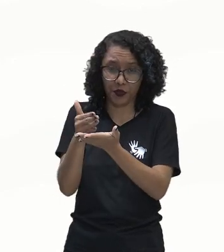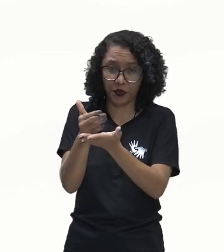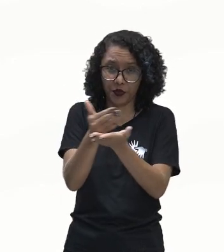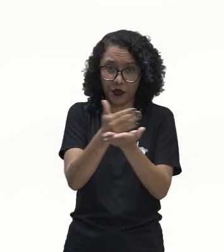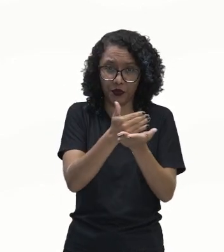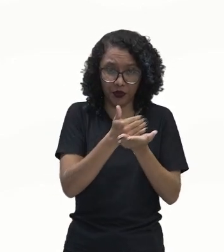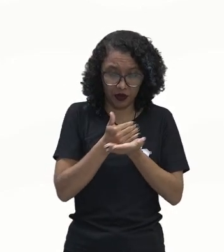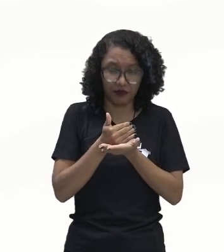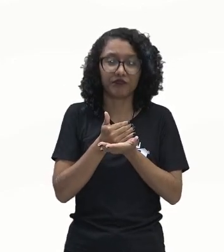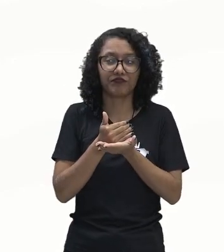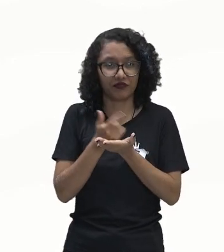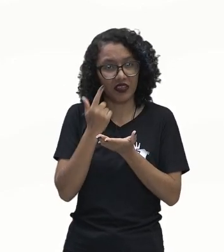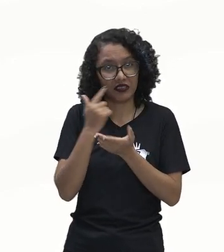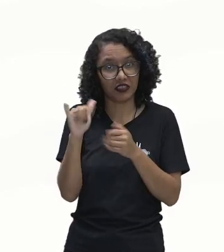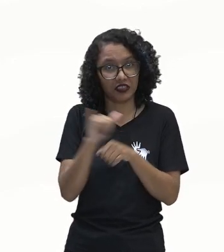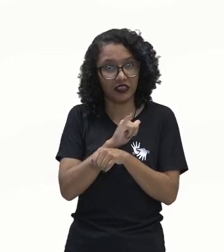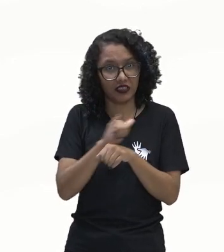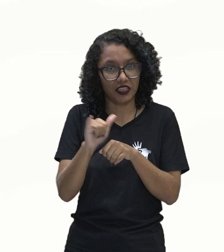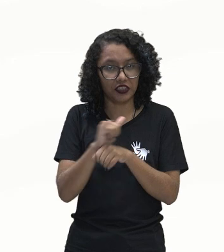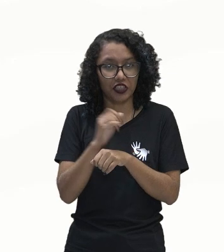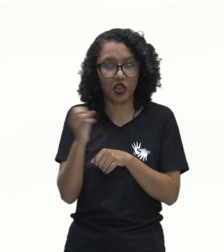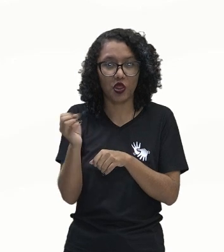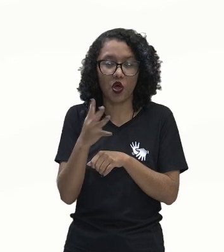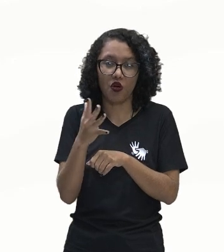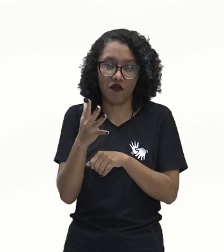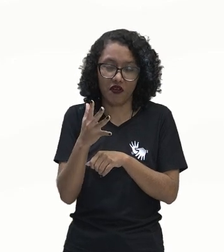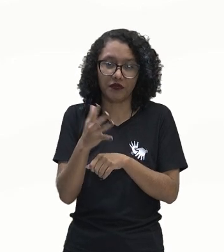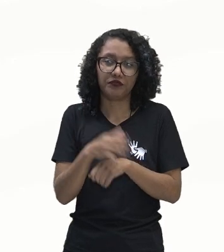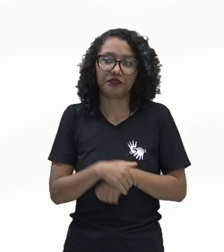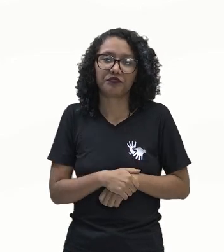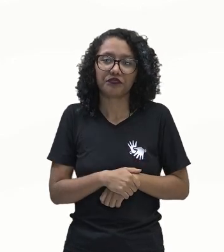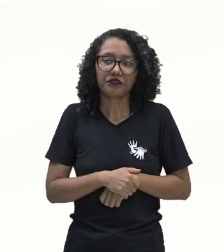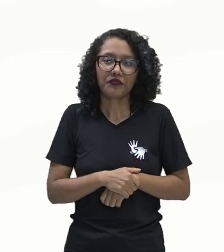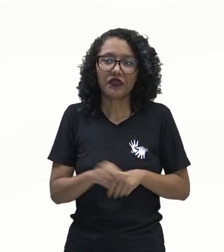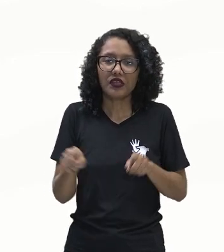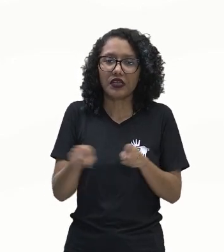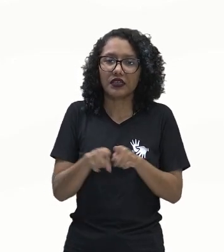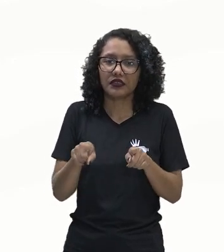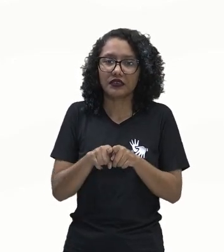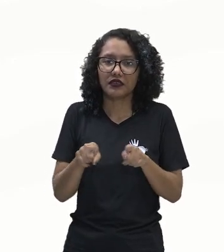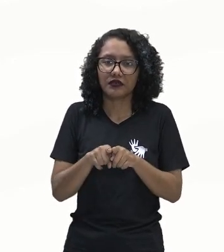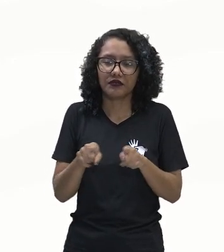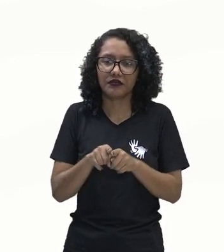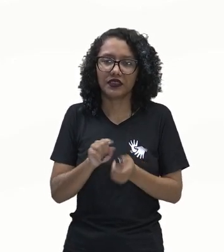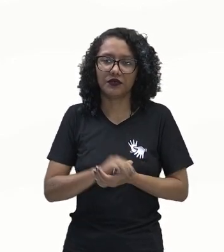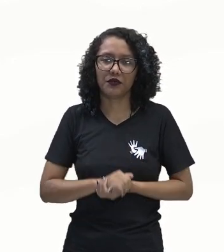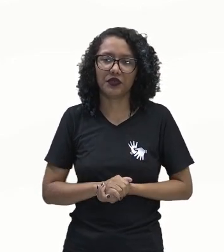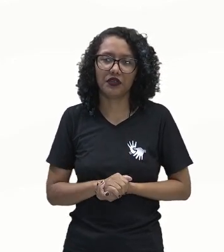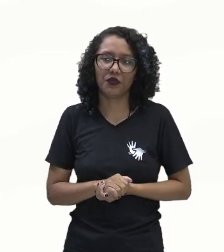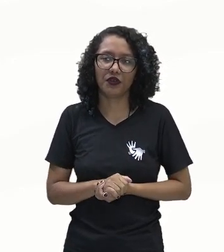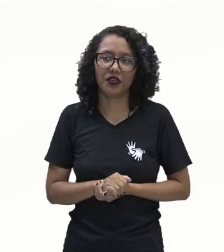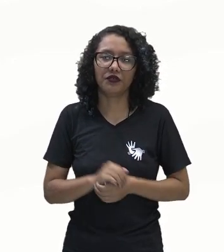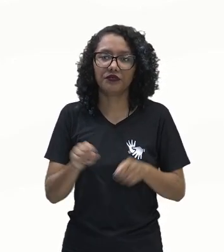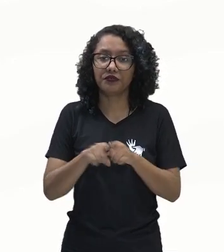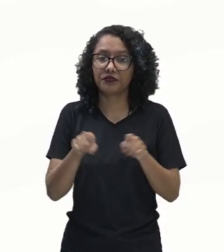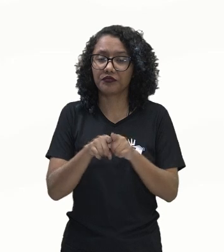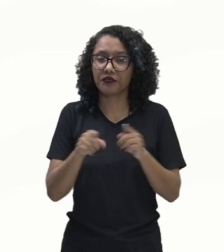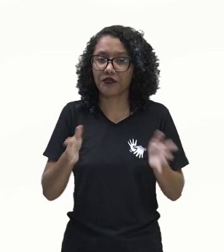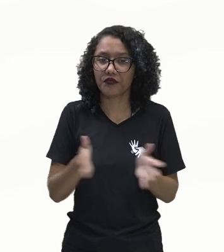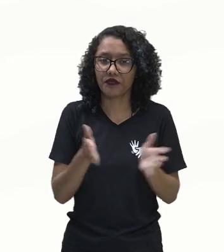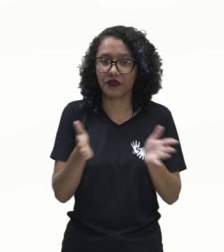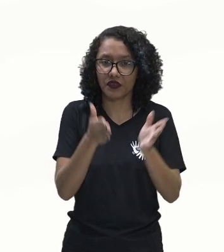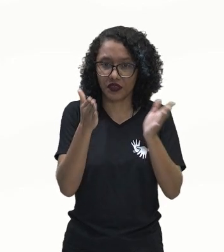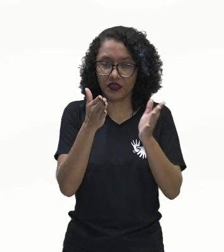E automaticamente haveria também a questão de um incentivo à produção nacional,